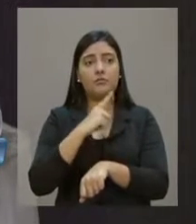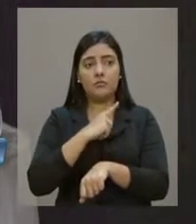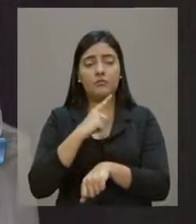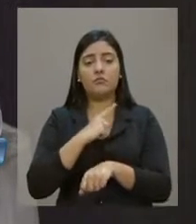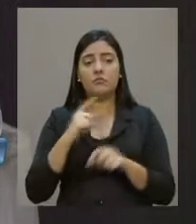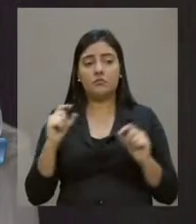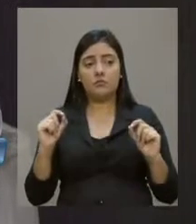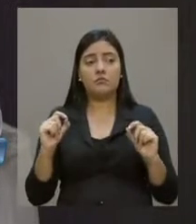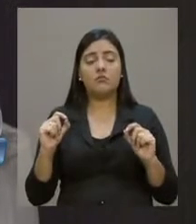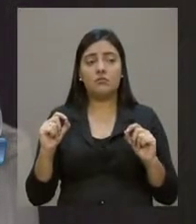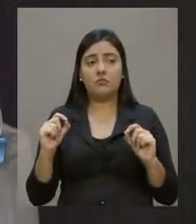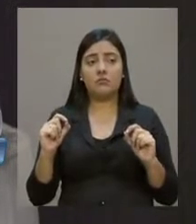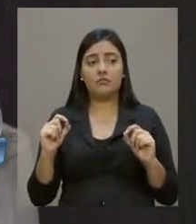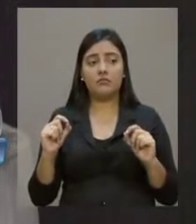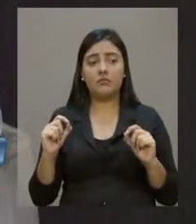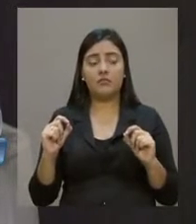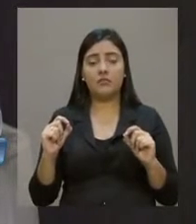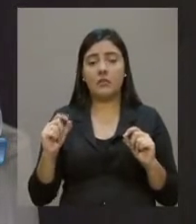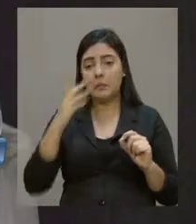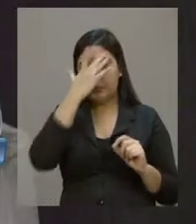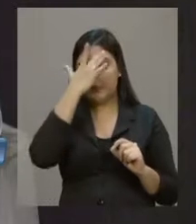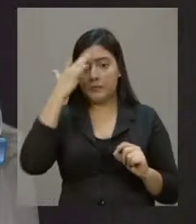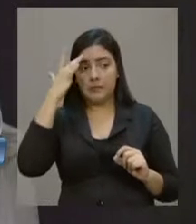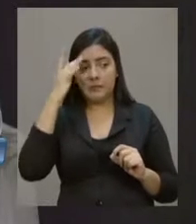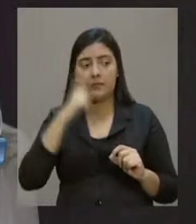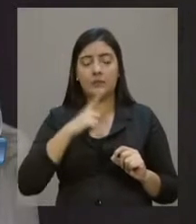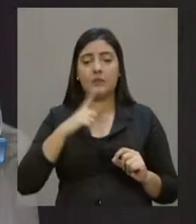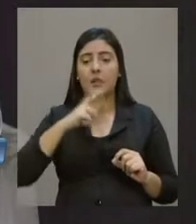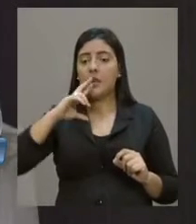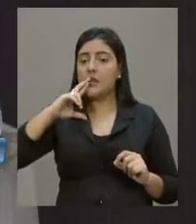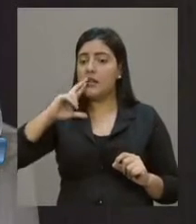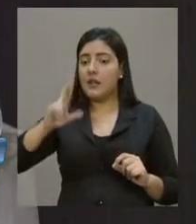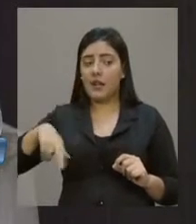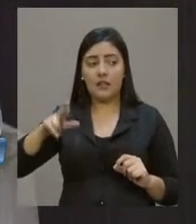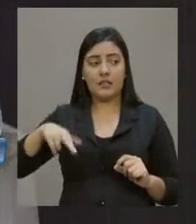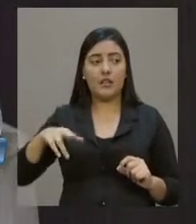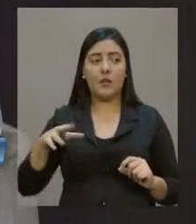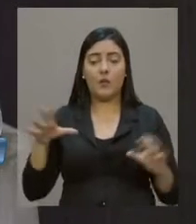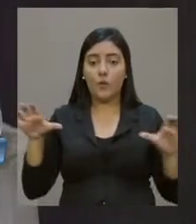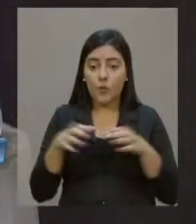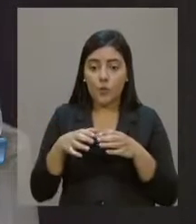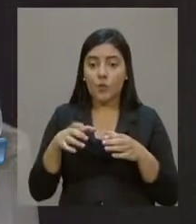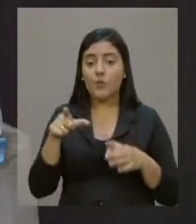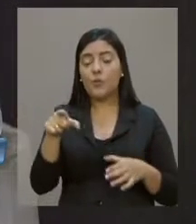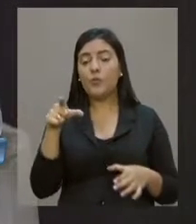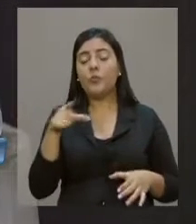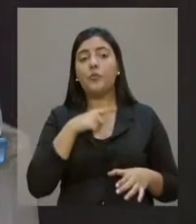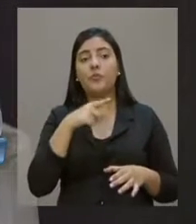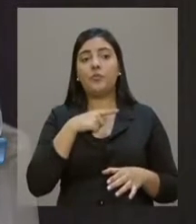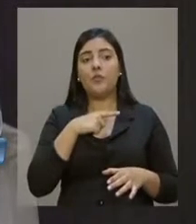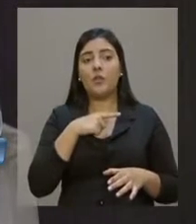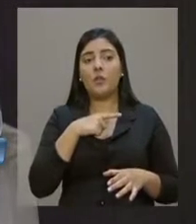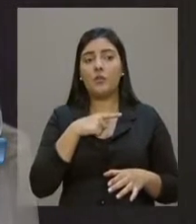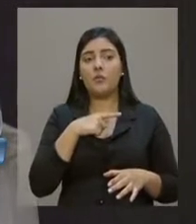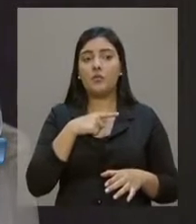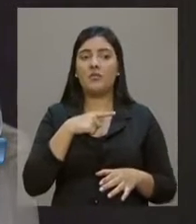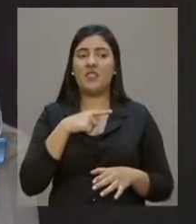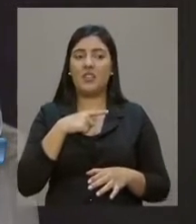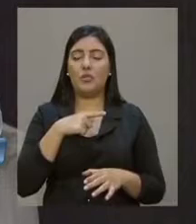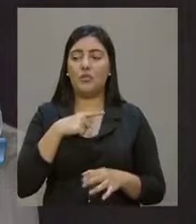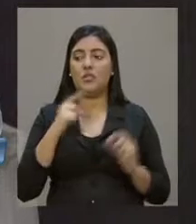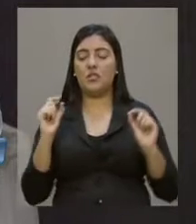políticas afirmativas para que aqueles que, por sua razão de classe ou outro marcador